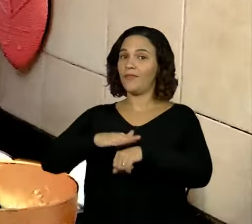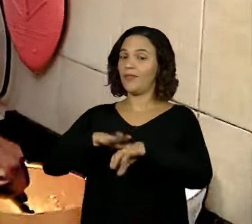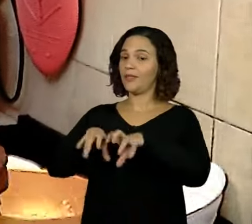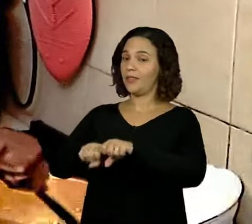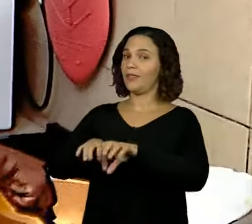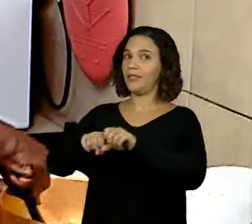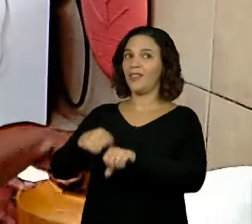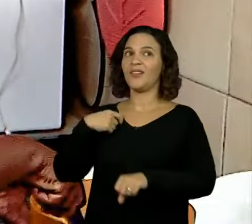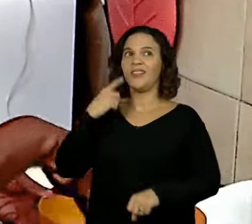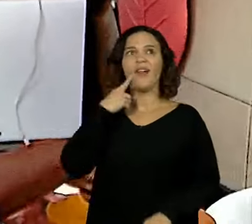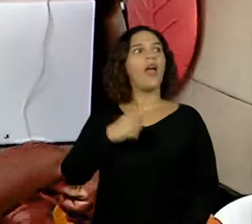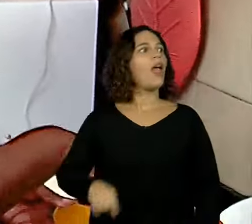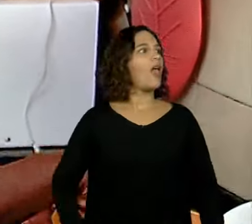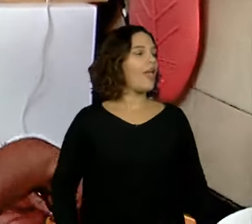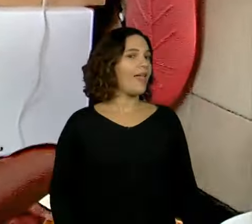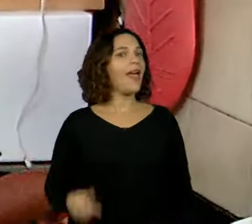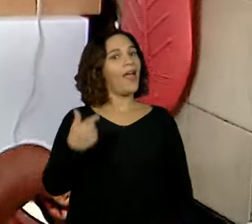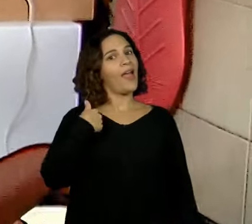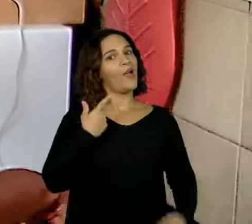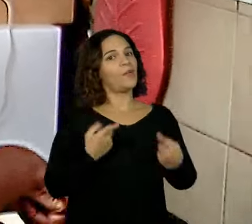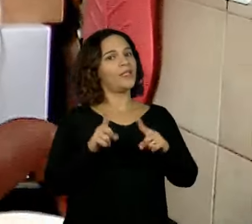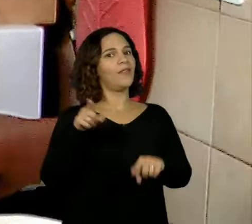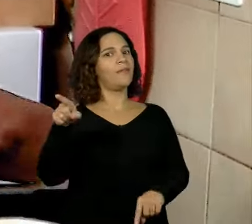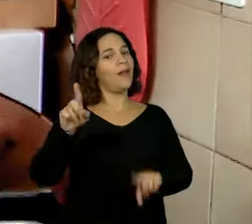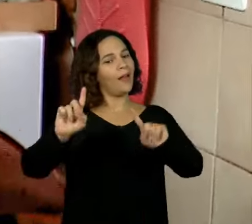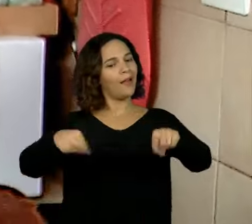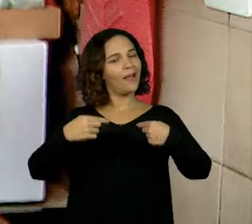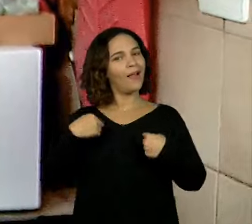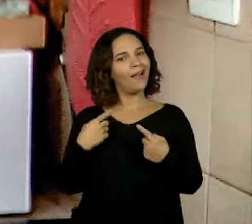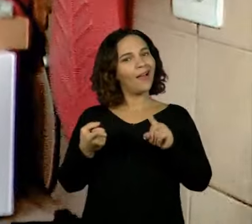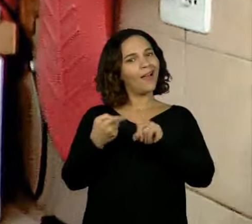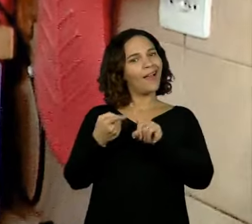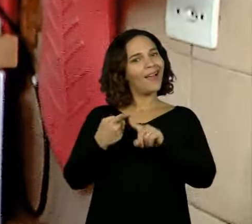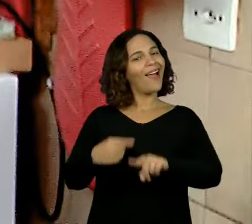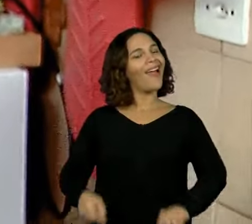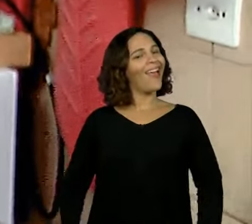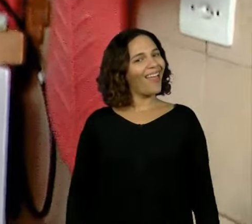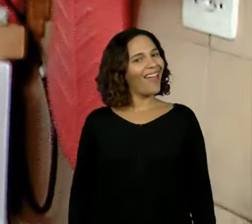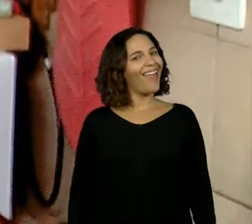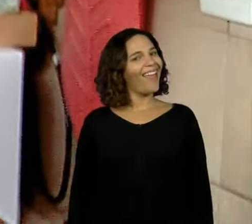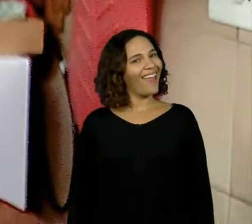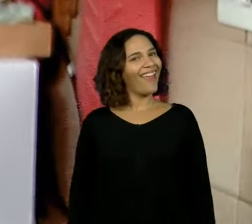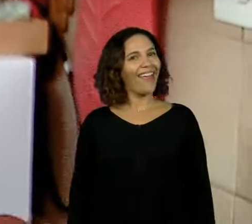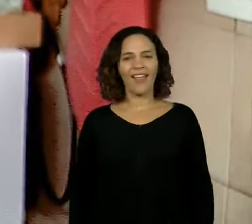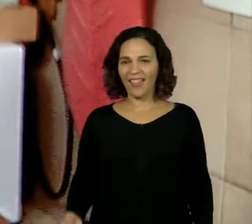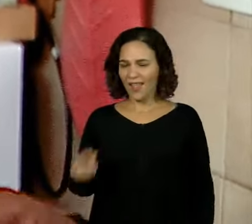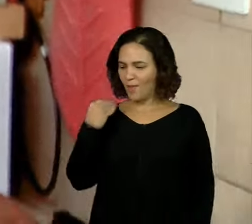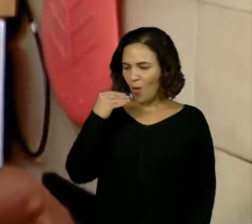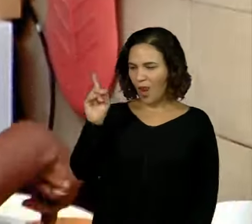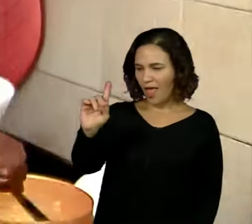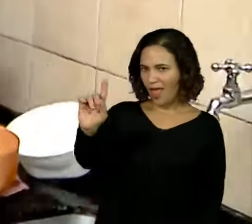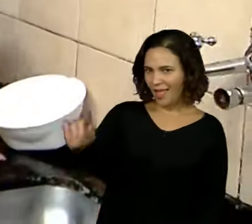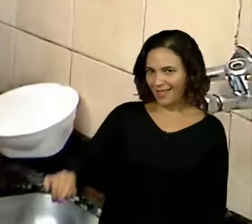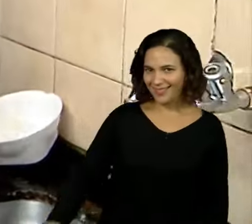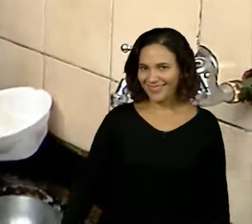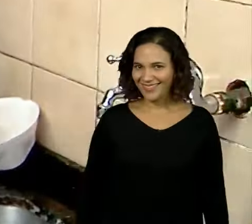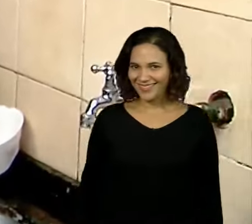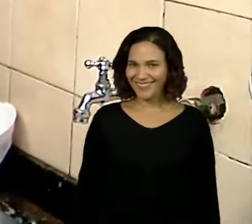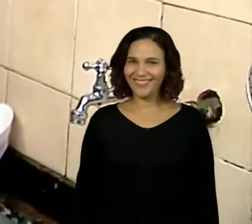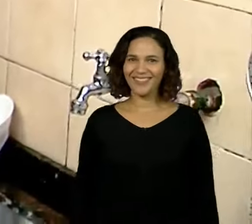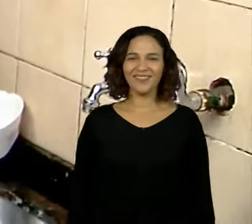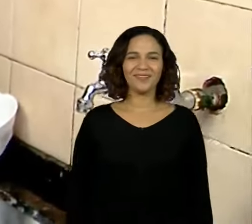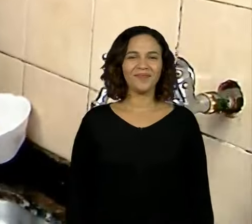céu. Olha lá, eu proponho os desafios pra ela propõe os pra mim, né, dona Sônia? Não tem moleza, não.